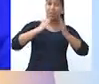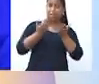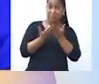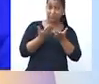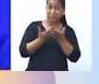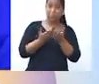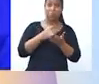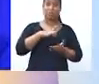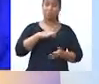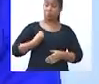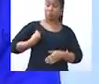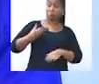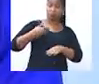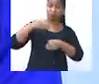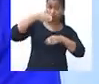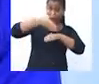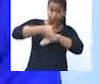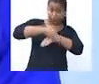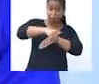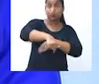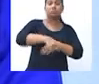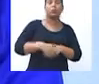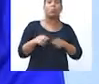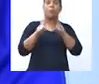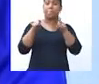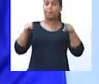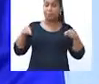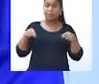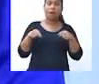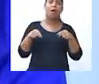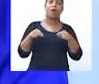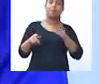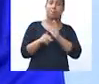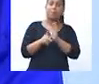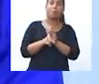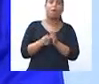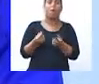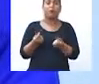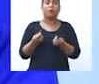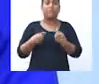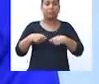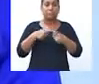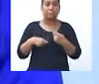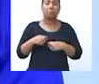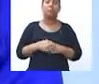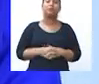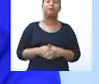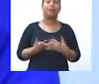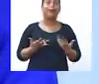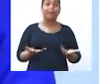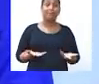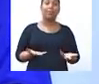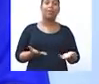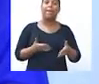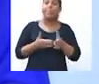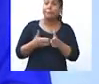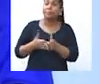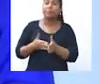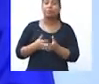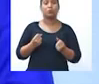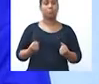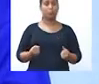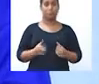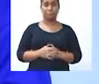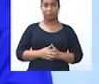em que eu faço parte, o bairro, a estrutura econômica, ela é um empecilho muito grande